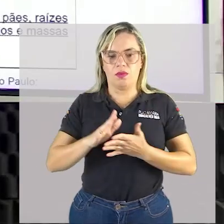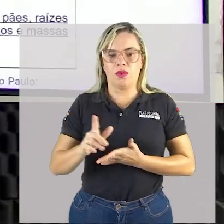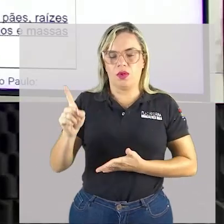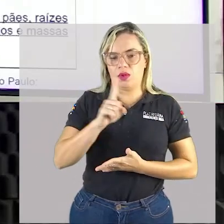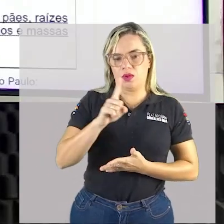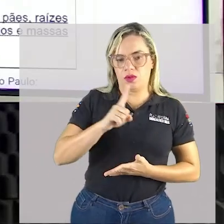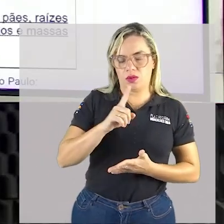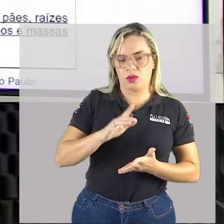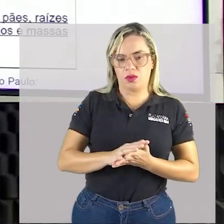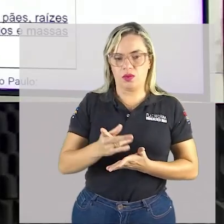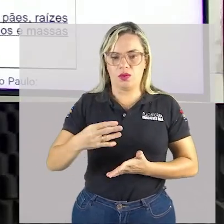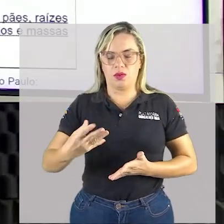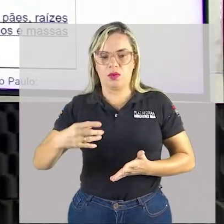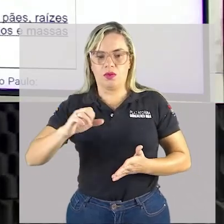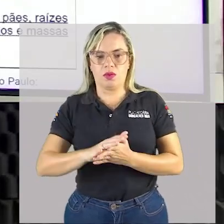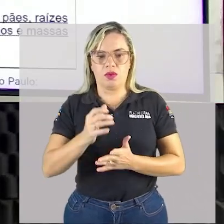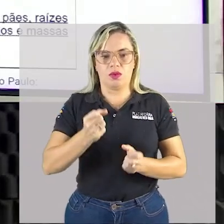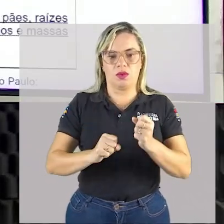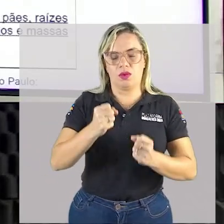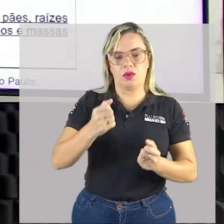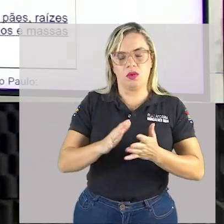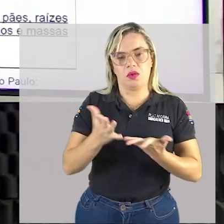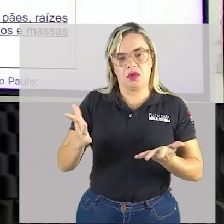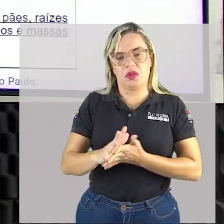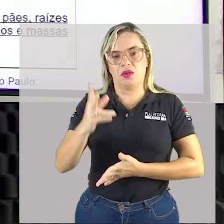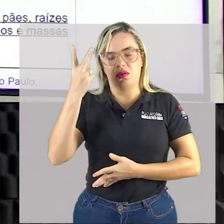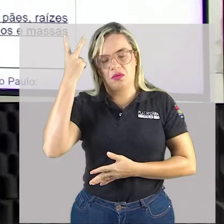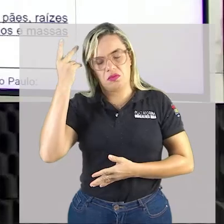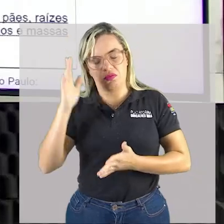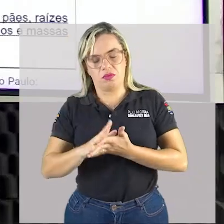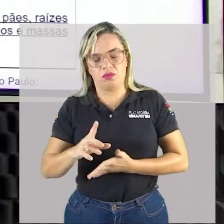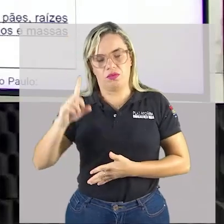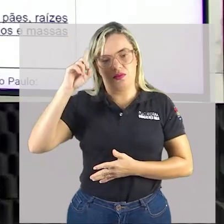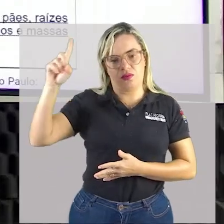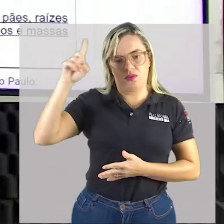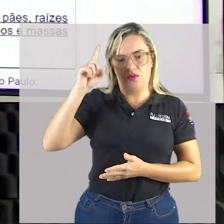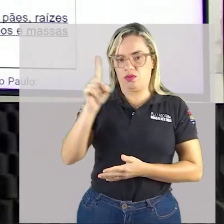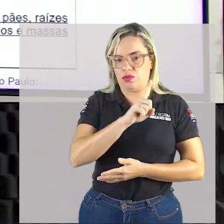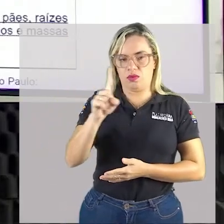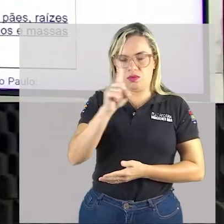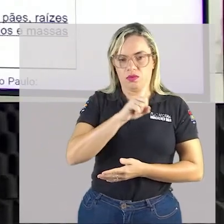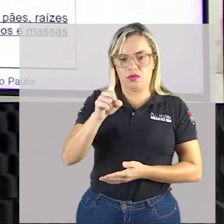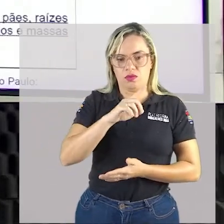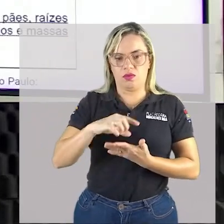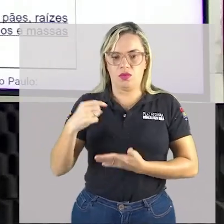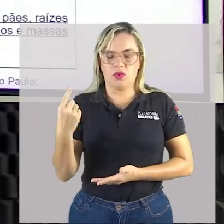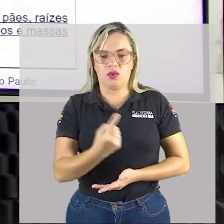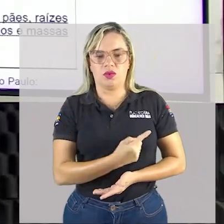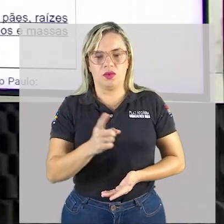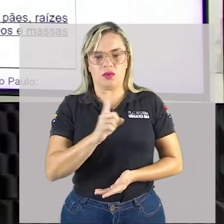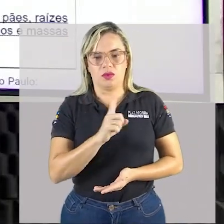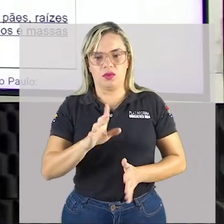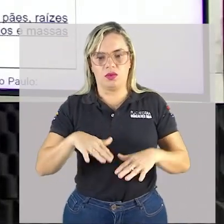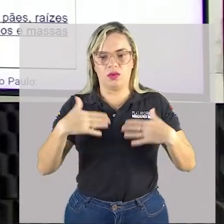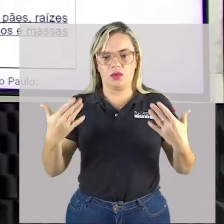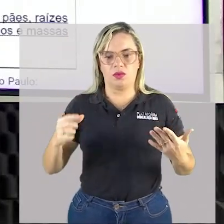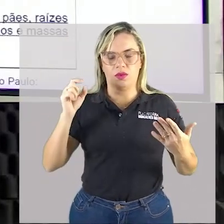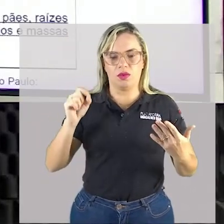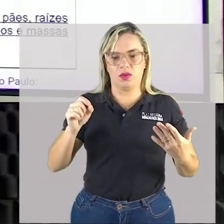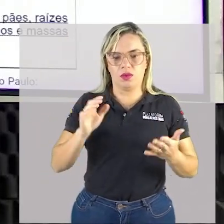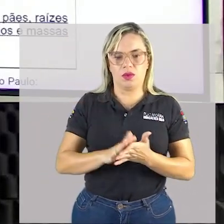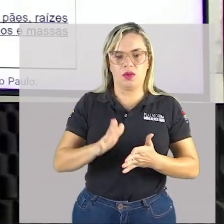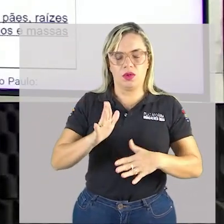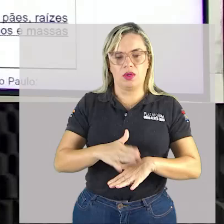não tão processados como que a gente tem hoje em dia, né? Não é esse pão aí do nosso dia a dia, não, né? É